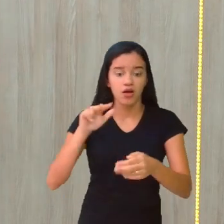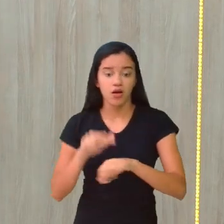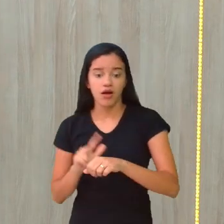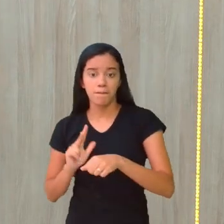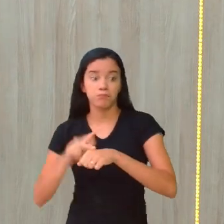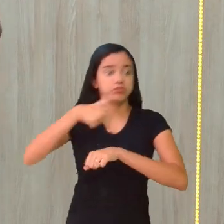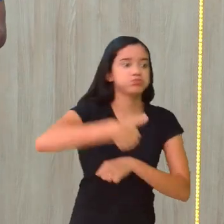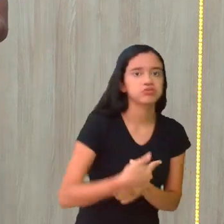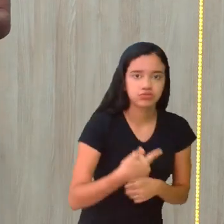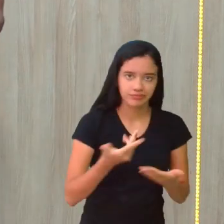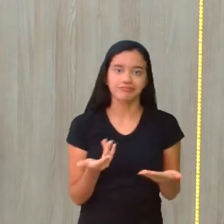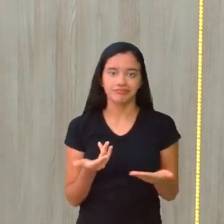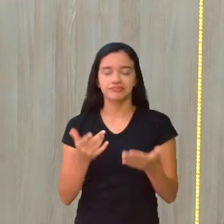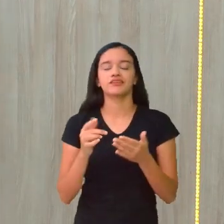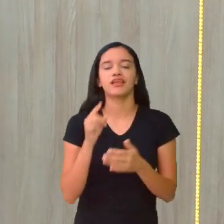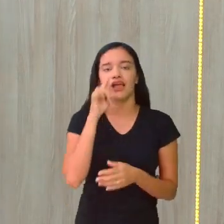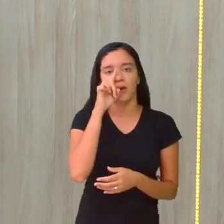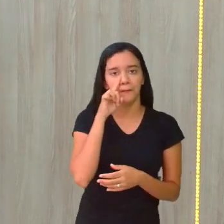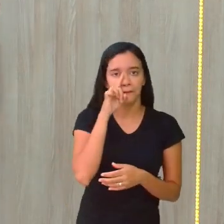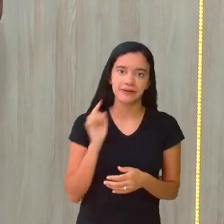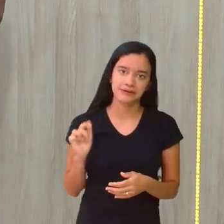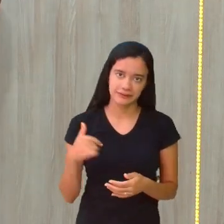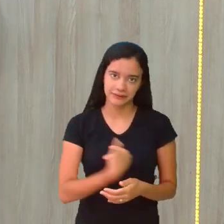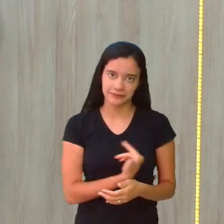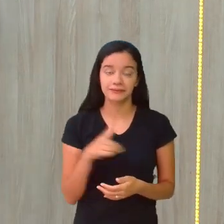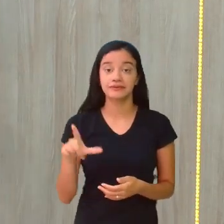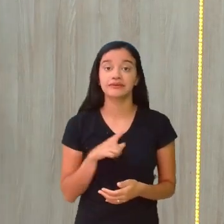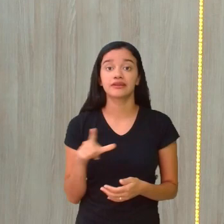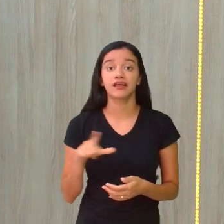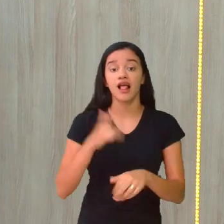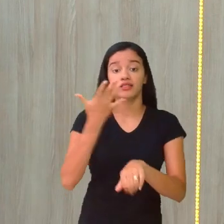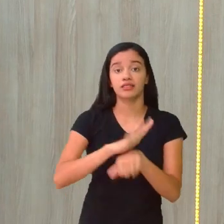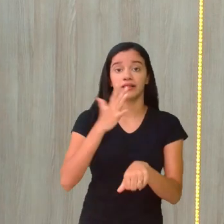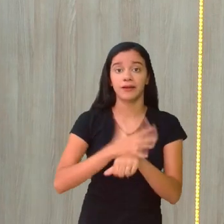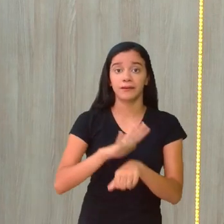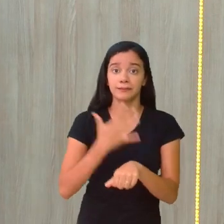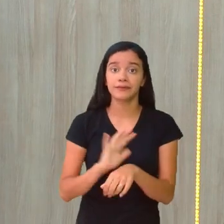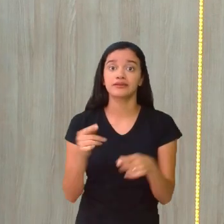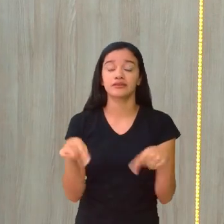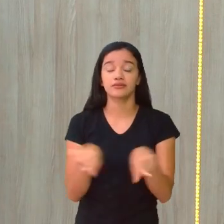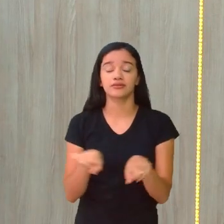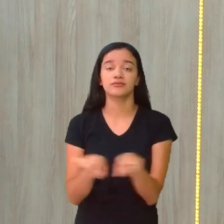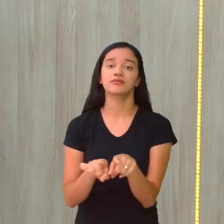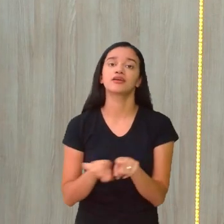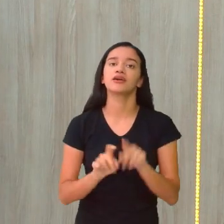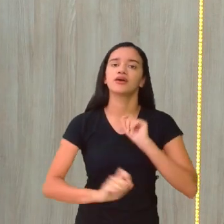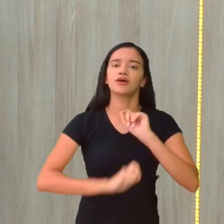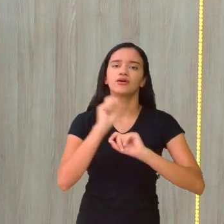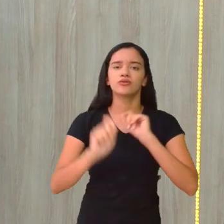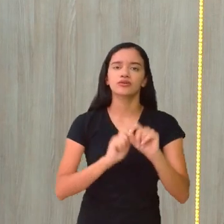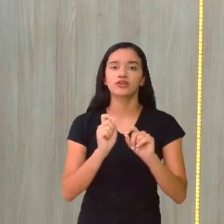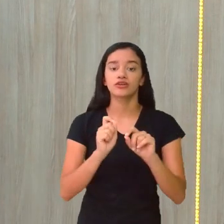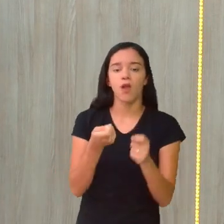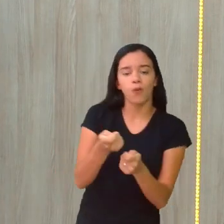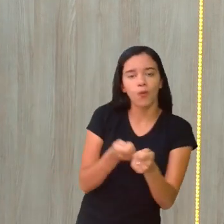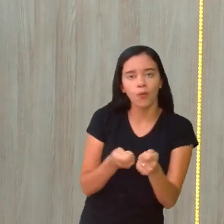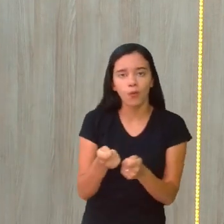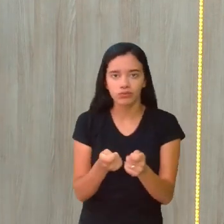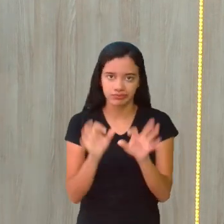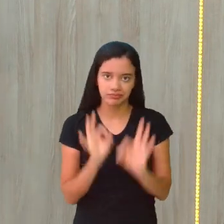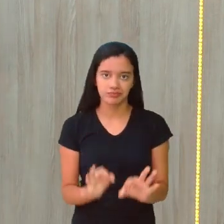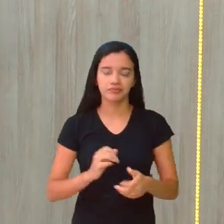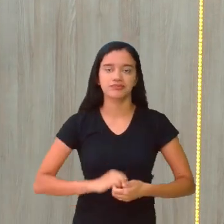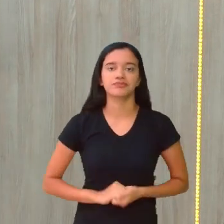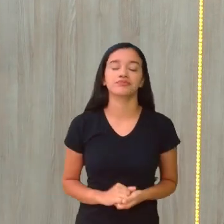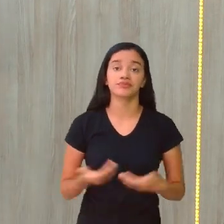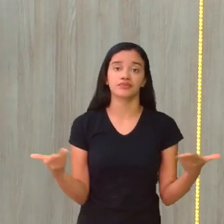topada e cair. Então é um risco que a gente corre. Nas práticas corporais de aventura, esse risco é controlado. E